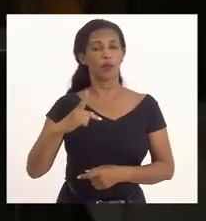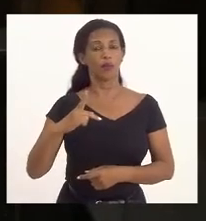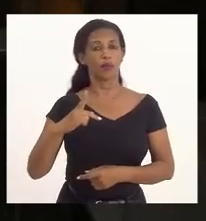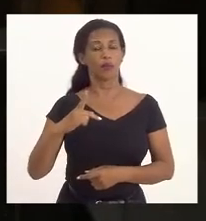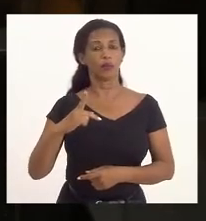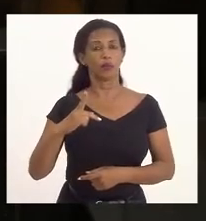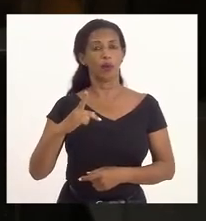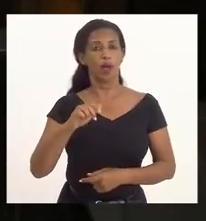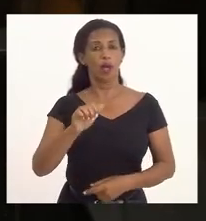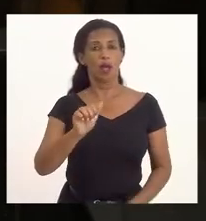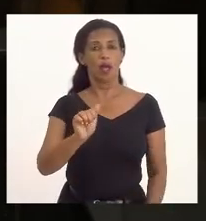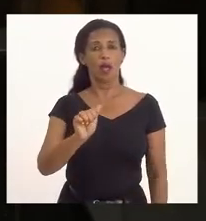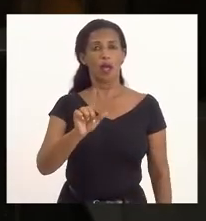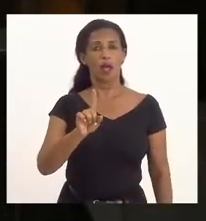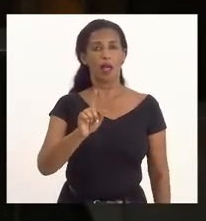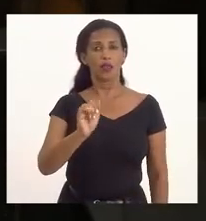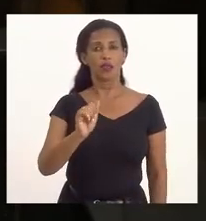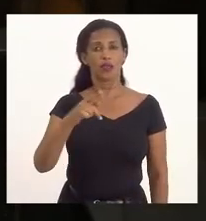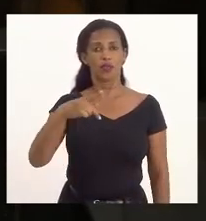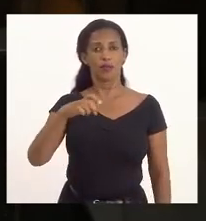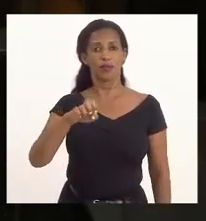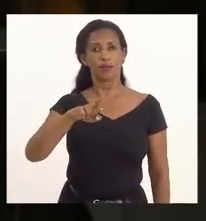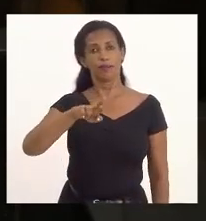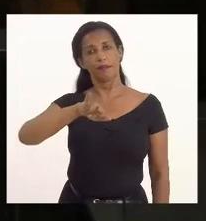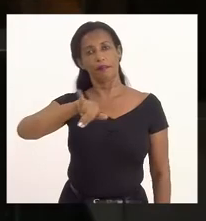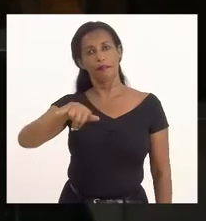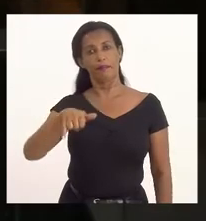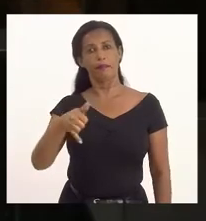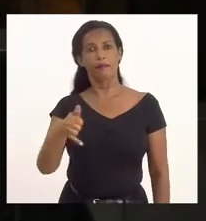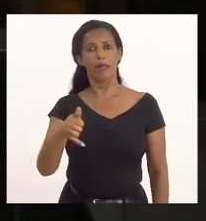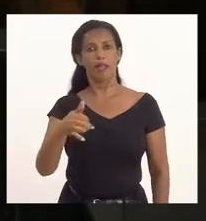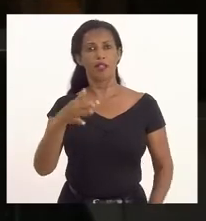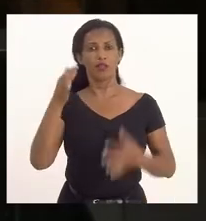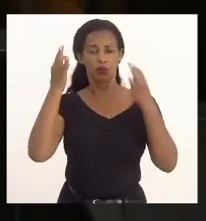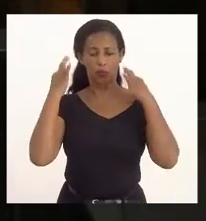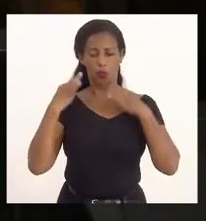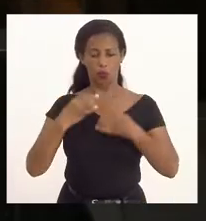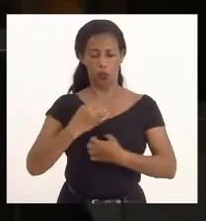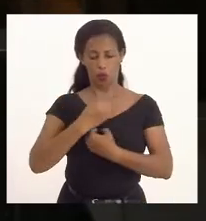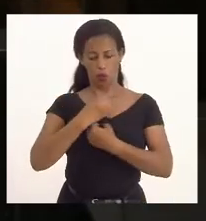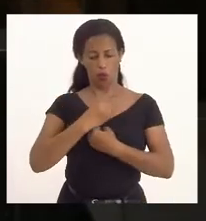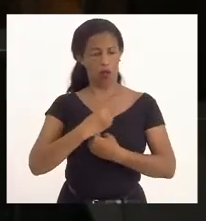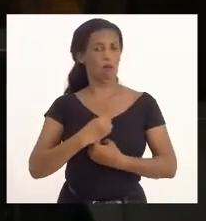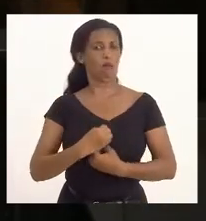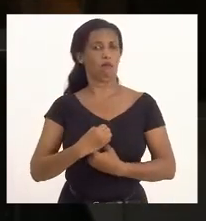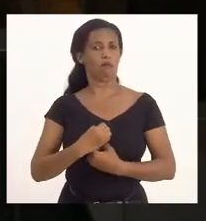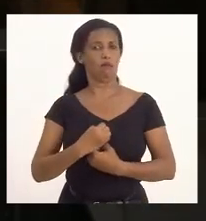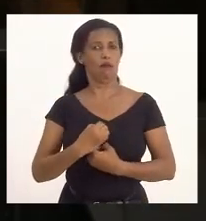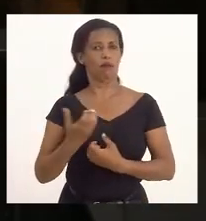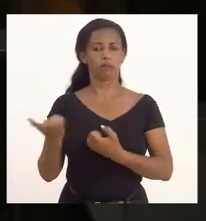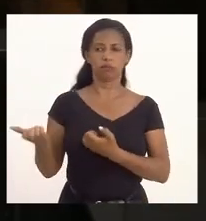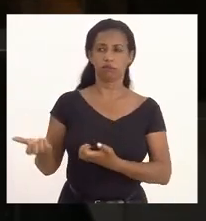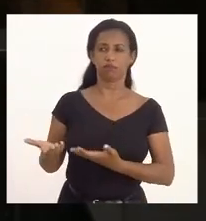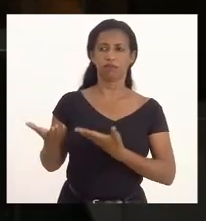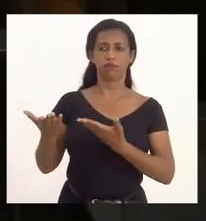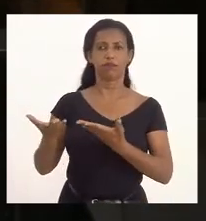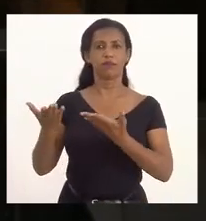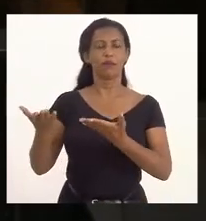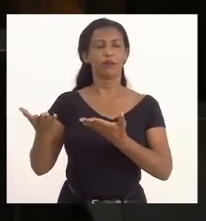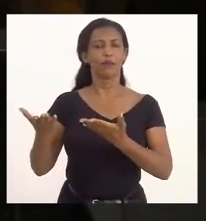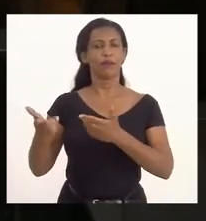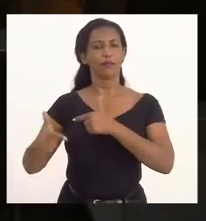a ADPERJE, o colar de mérito pelos relevantes